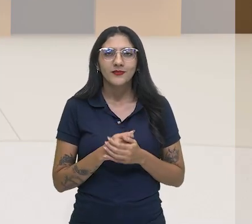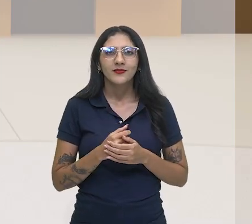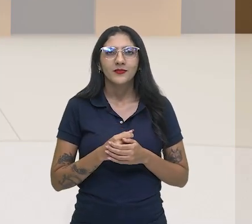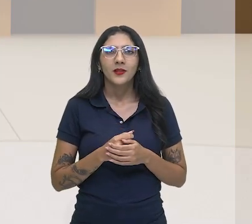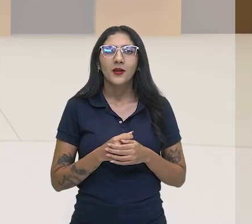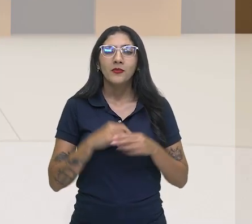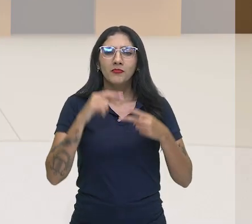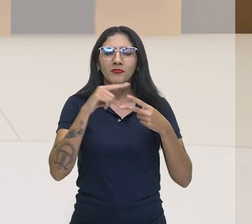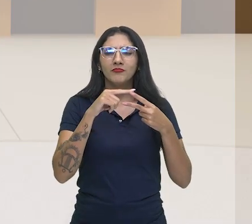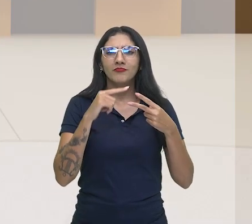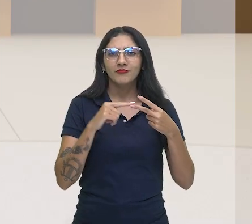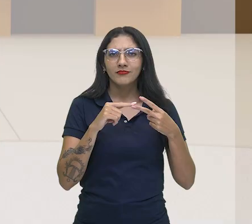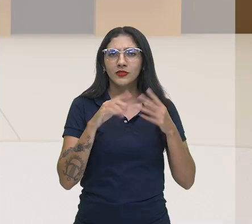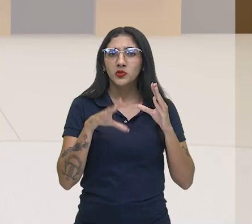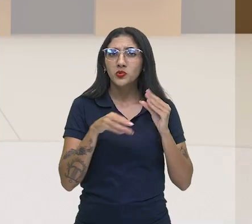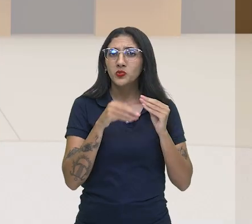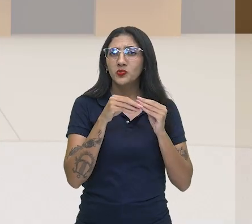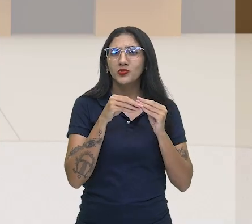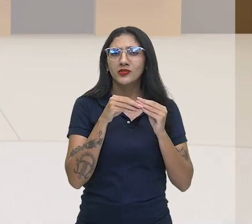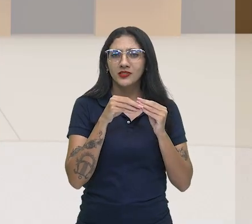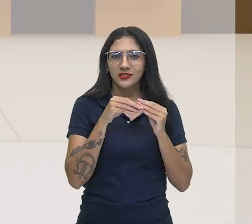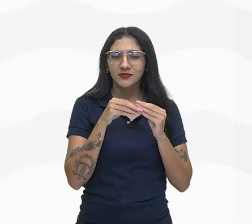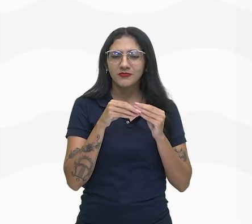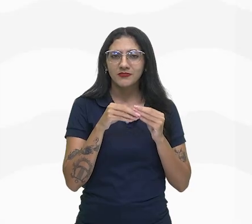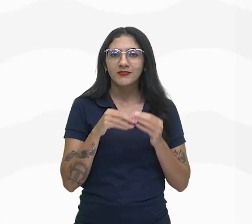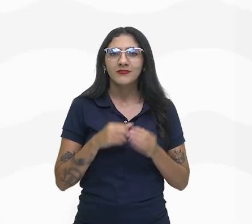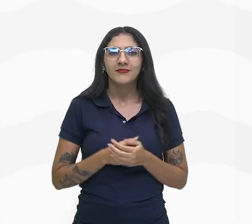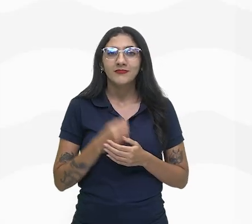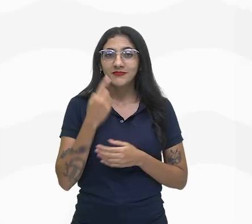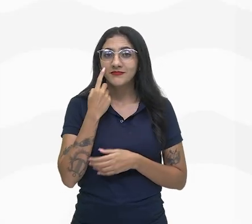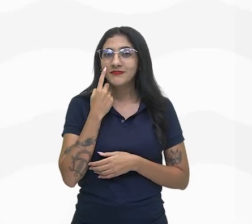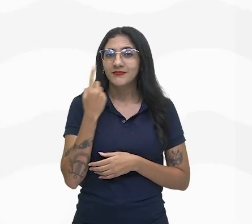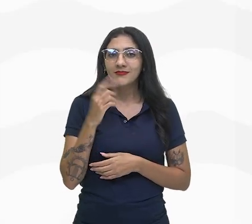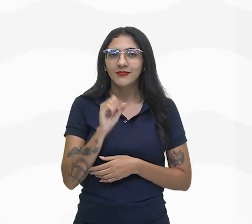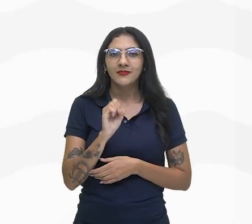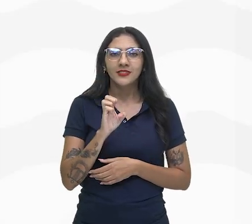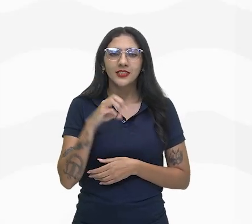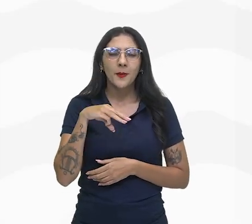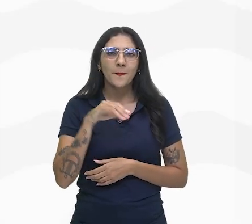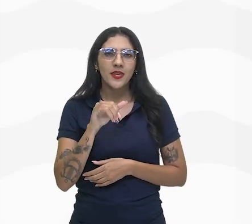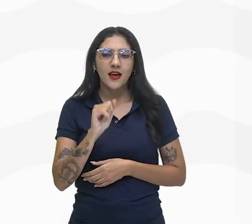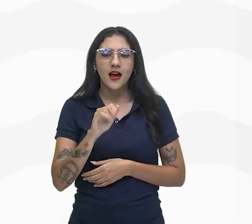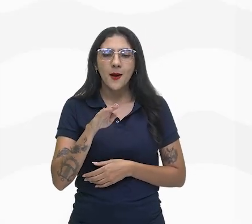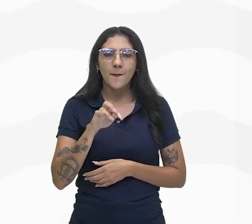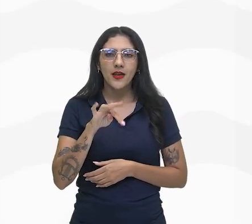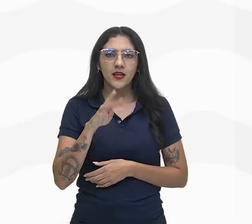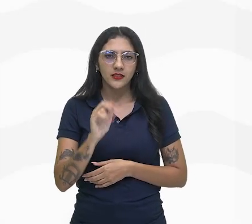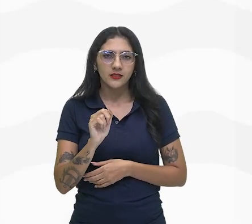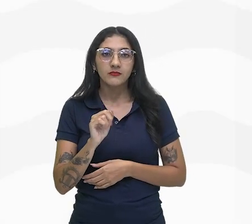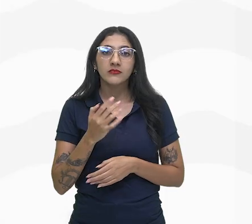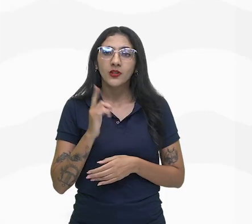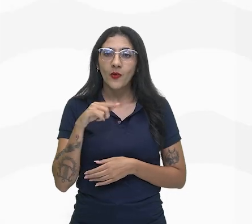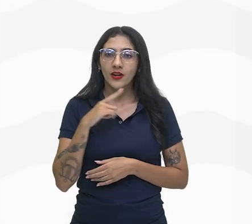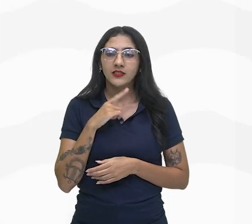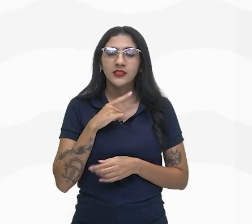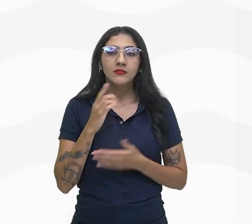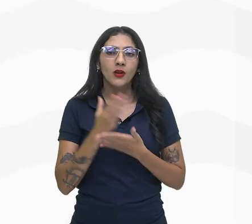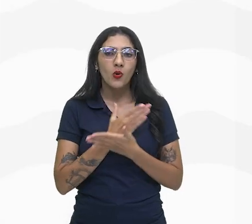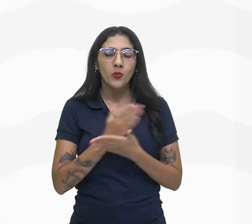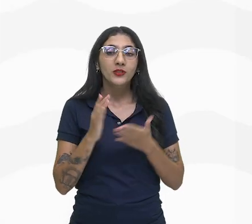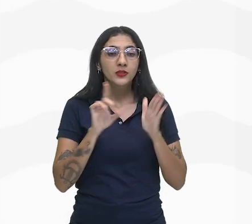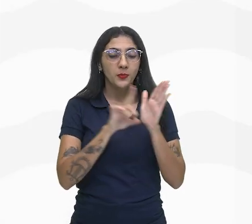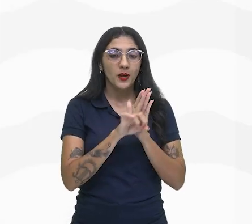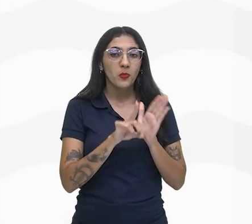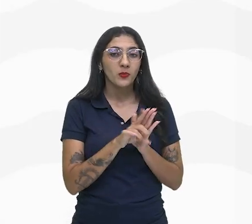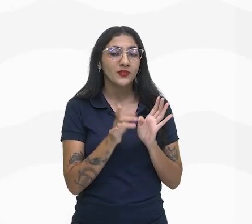com a segunda, que é a entrevista aberta, que seria a semi-aberta, muito bem, que é composta por perguntas abertas ou